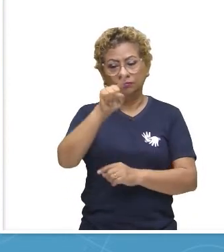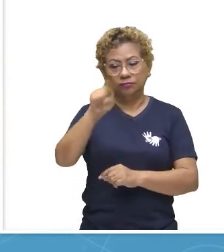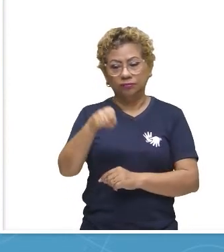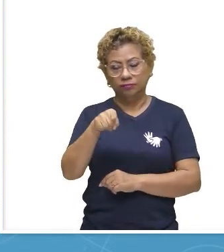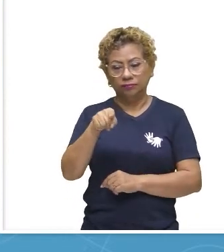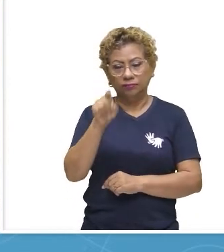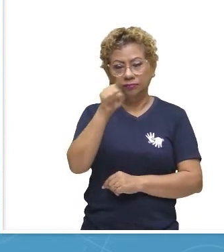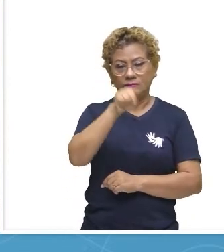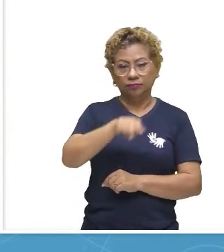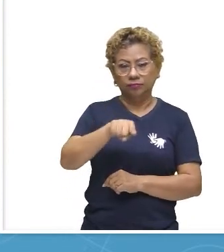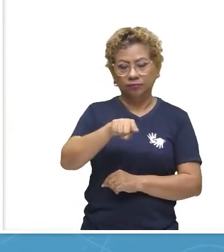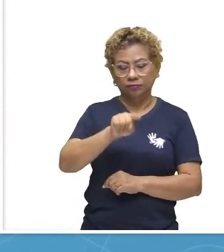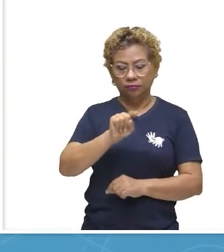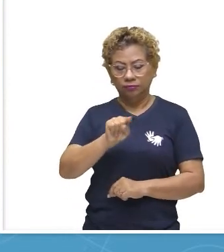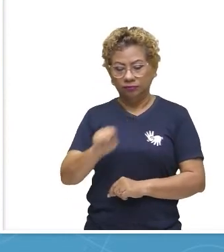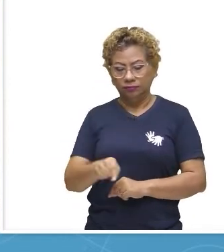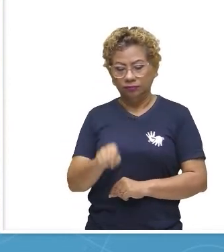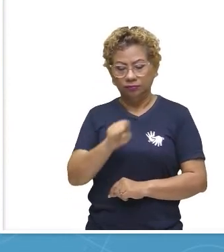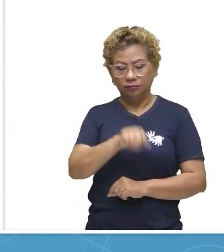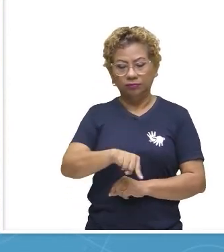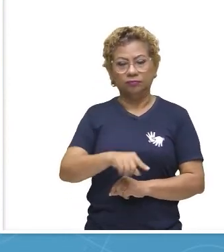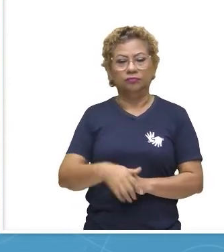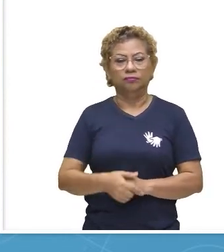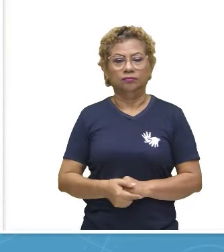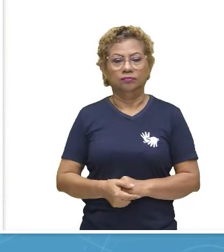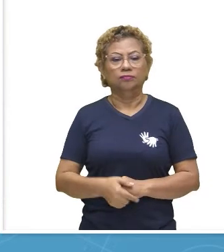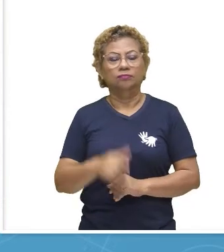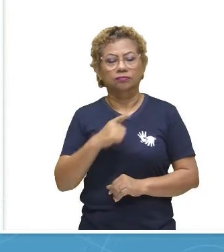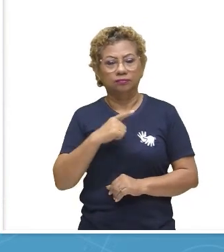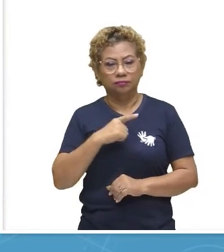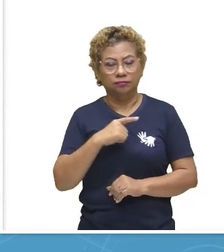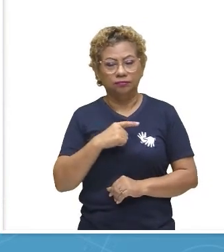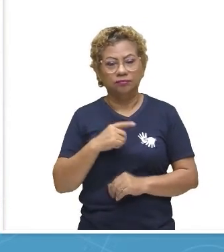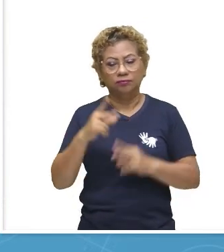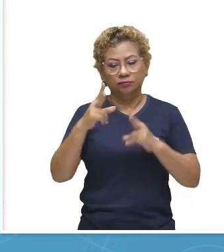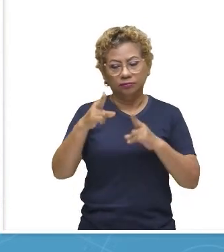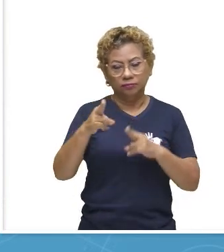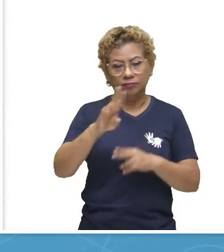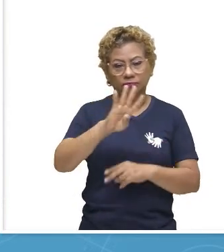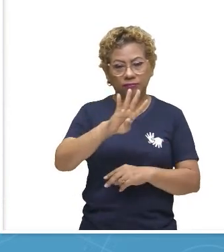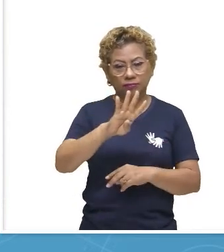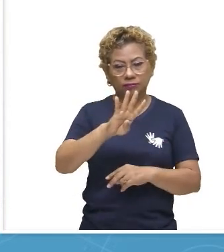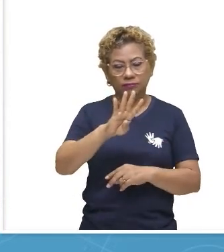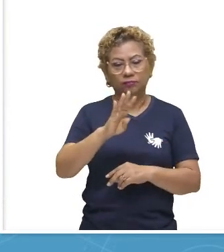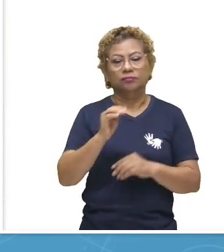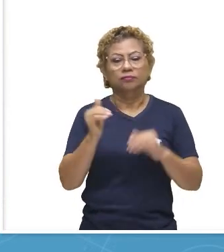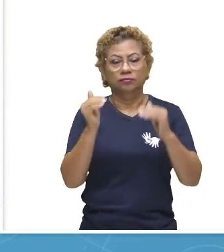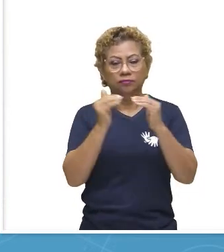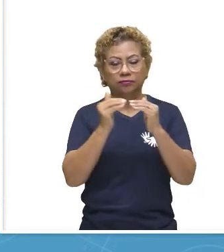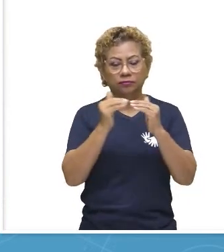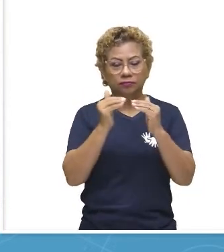né? Sendo que 4 vão estar do mesmo lado,